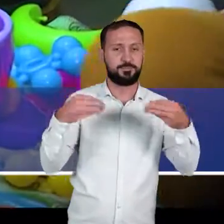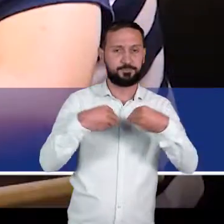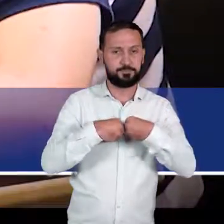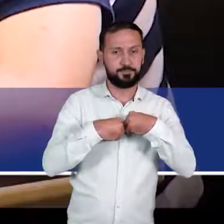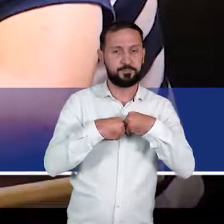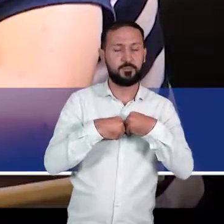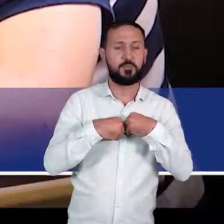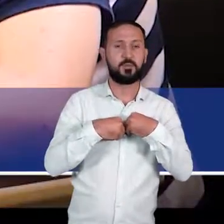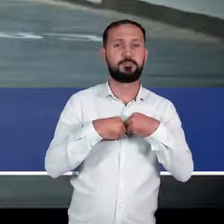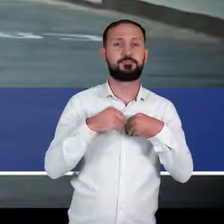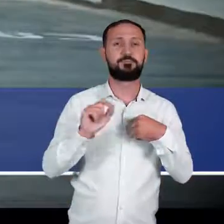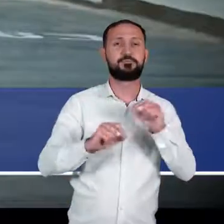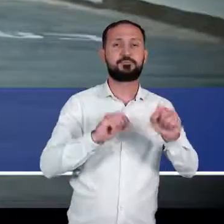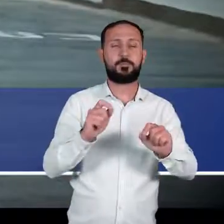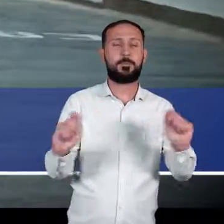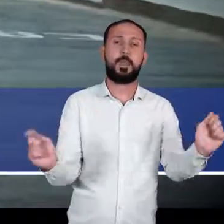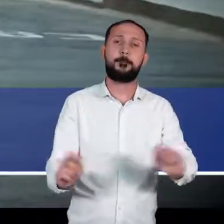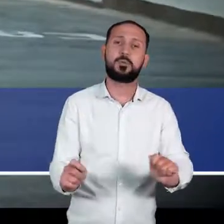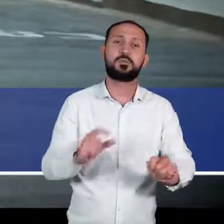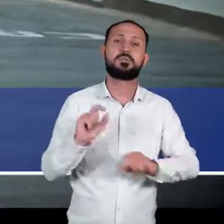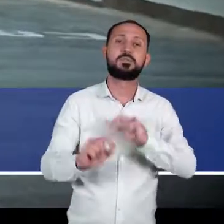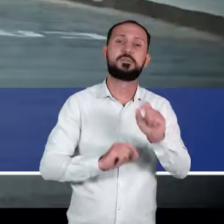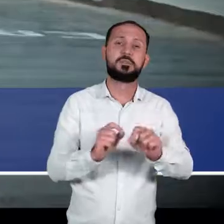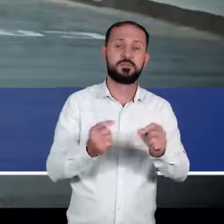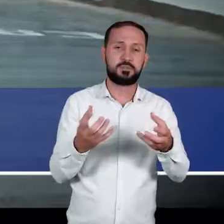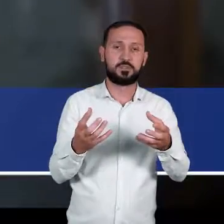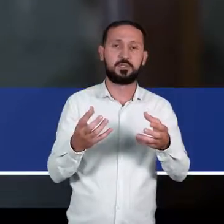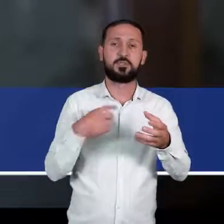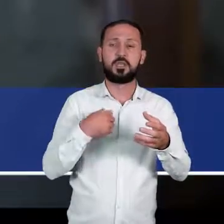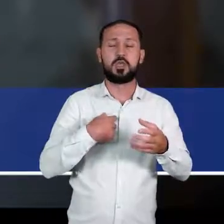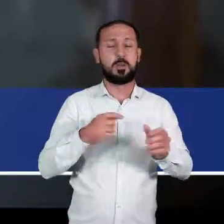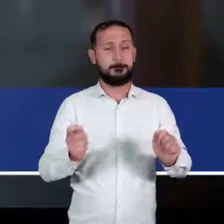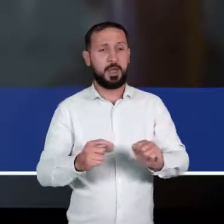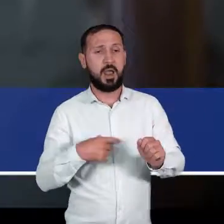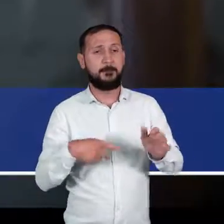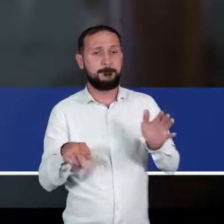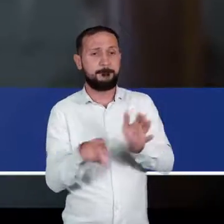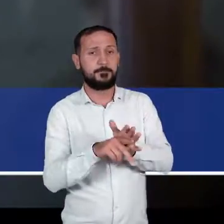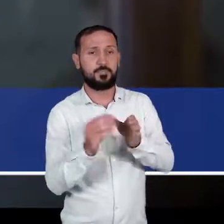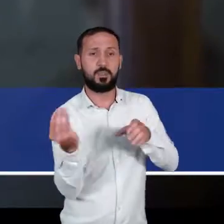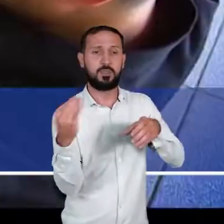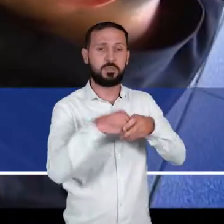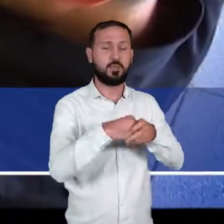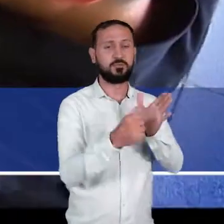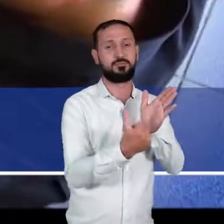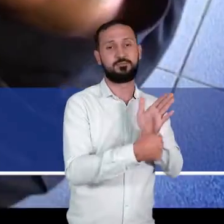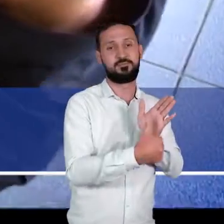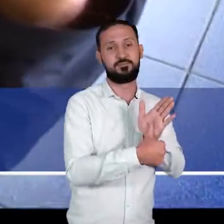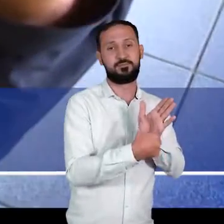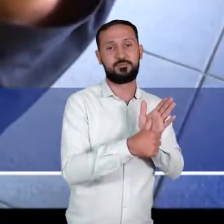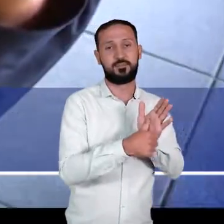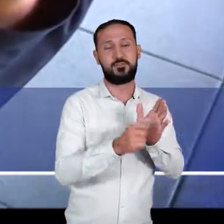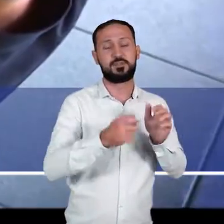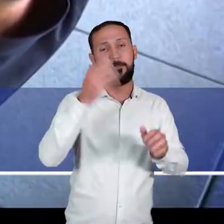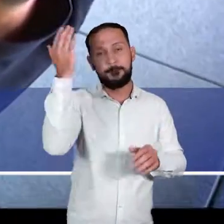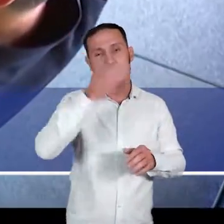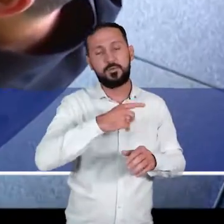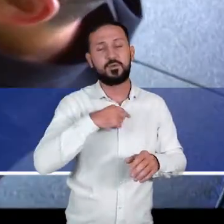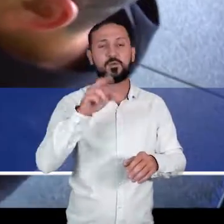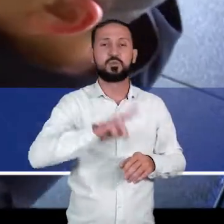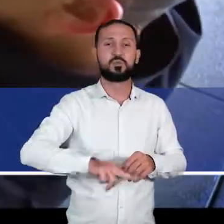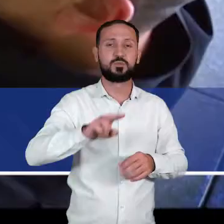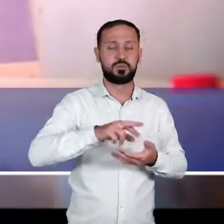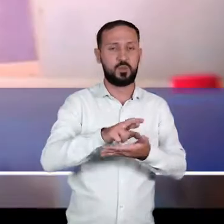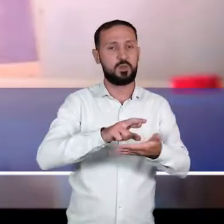do espectro autista a possibilidade de incluir sua condição no registro geral, que deverá ser comprovado por meio